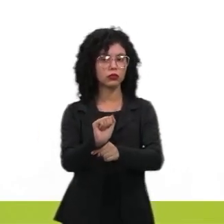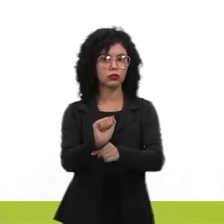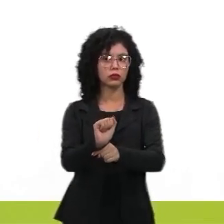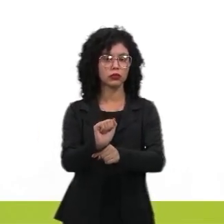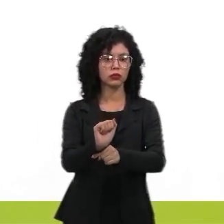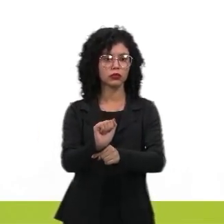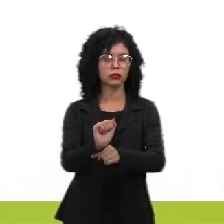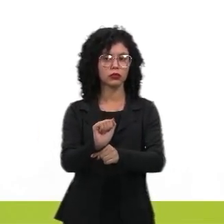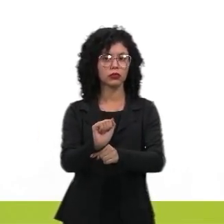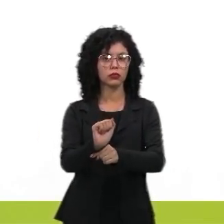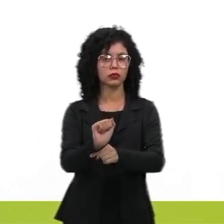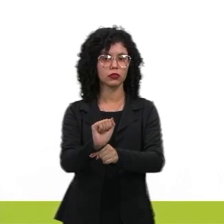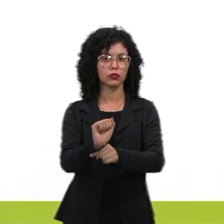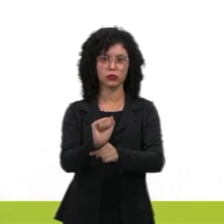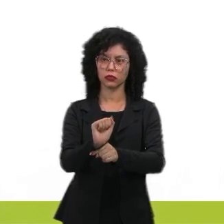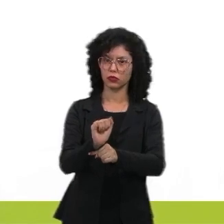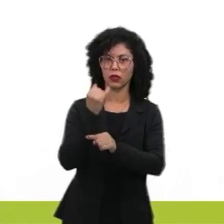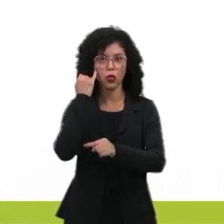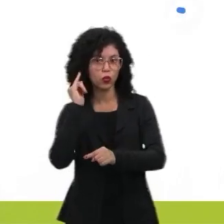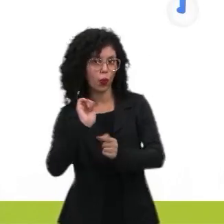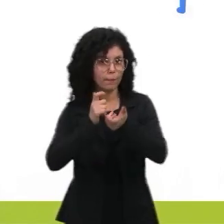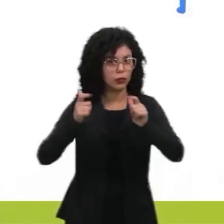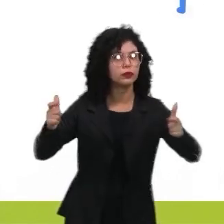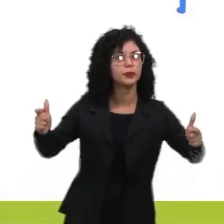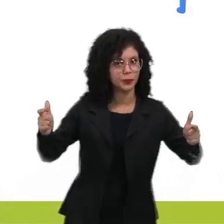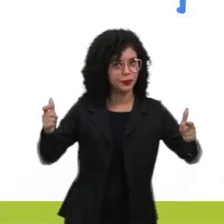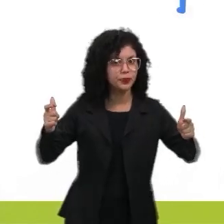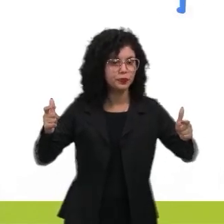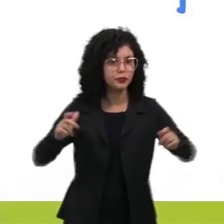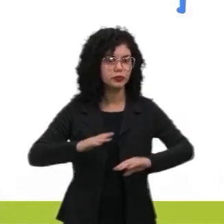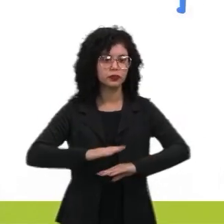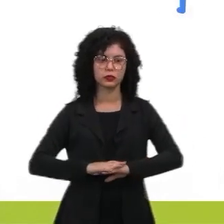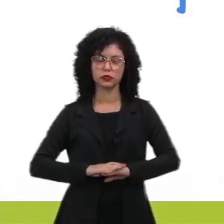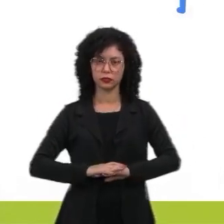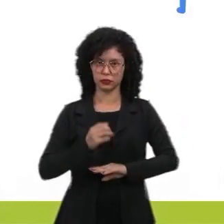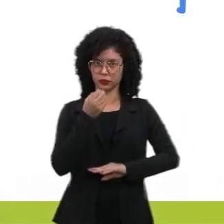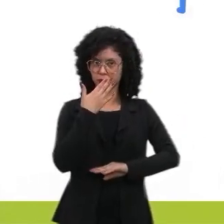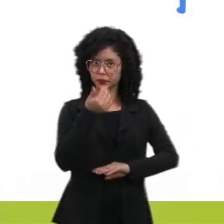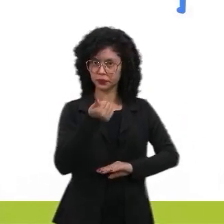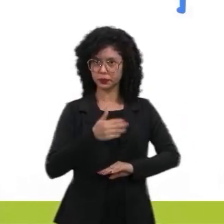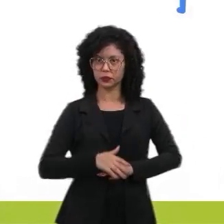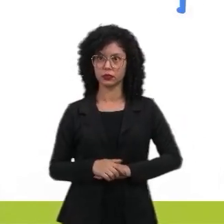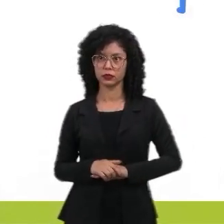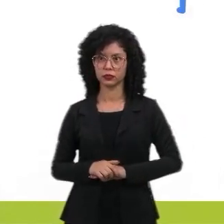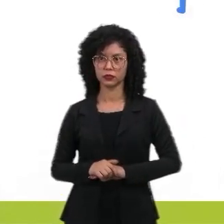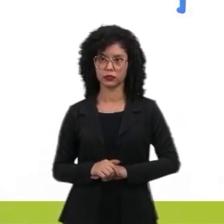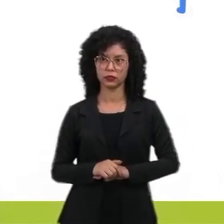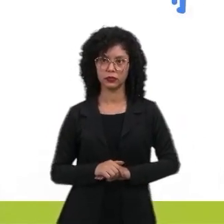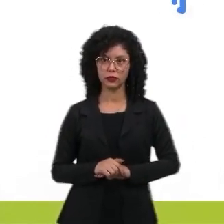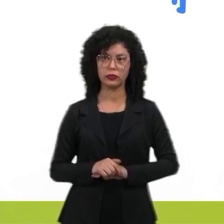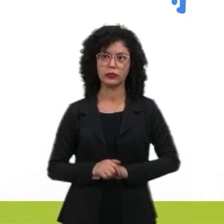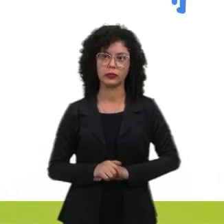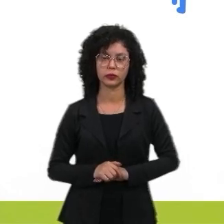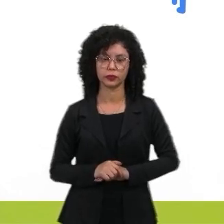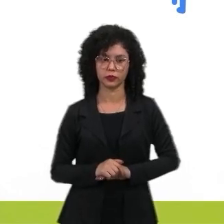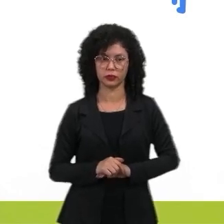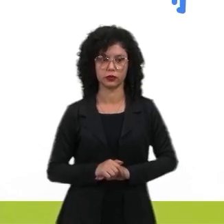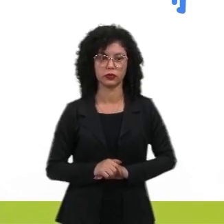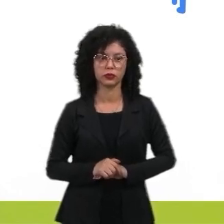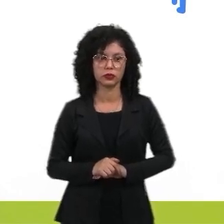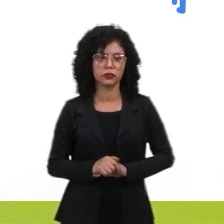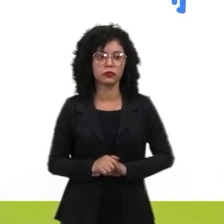estipular a ideia da área maior. Tudo bem? Ficou meio esquisitinho aqui a letra, mas é isso mesmo. Tudo